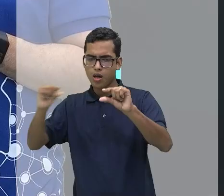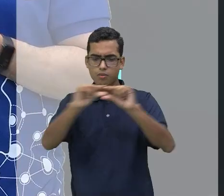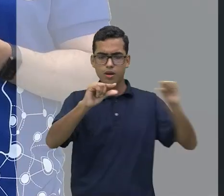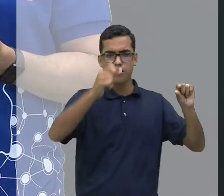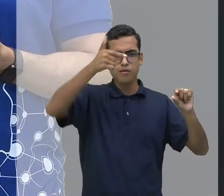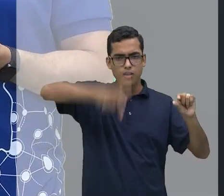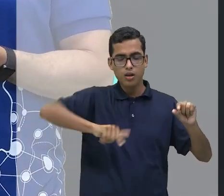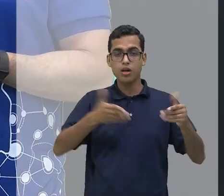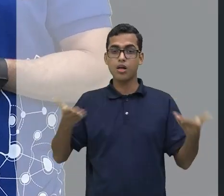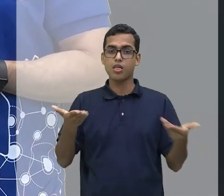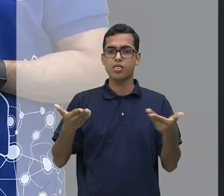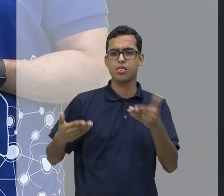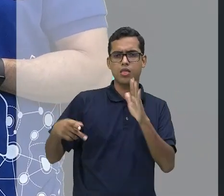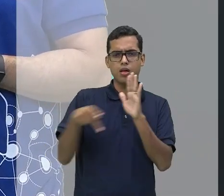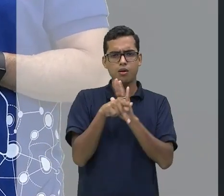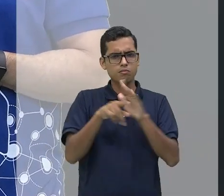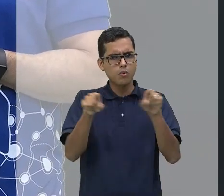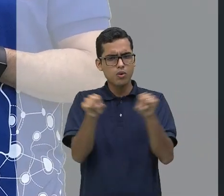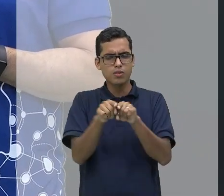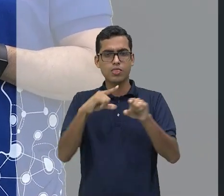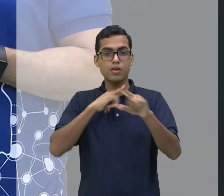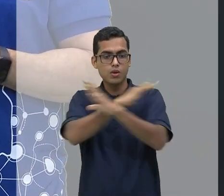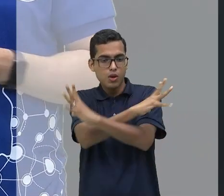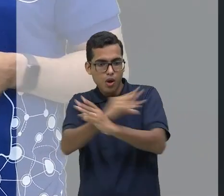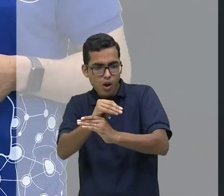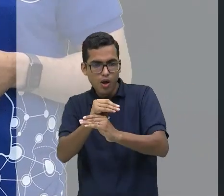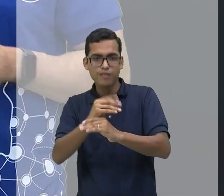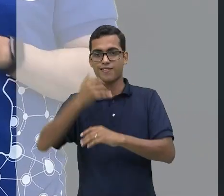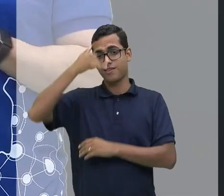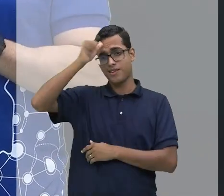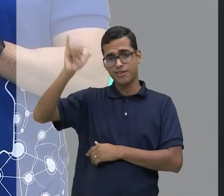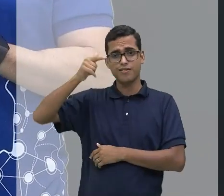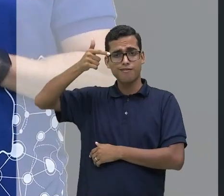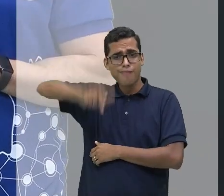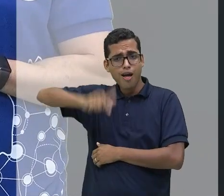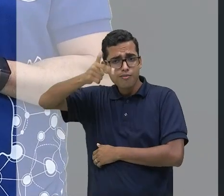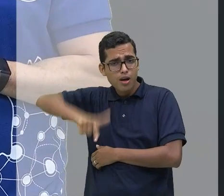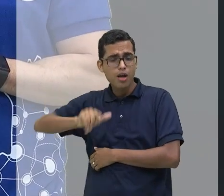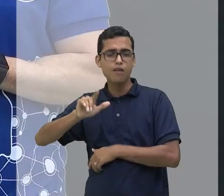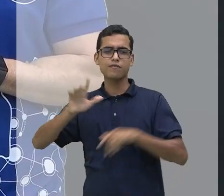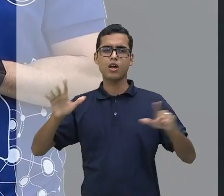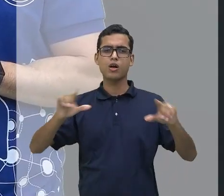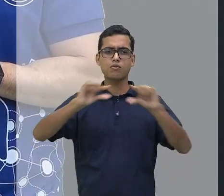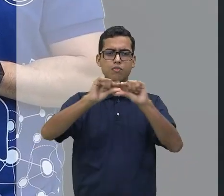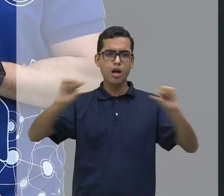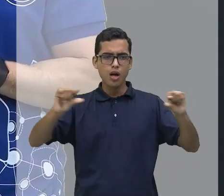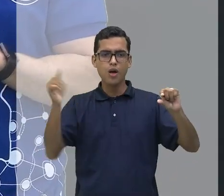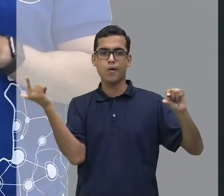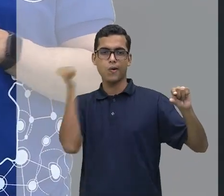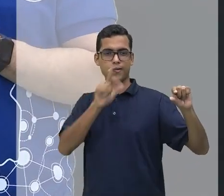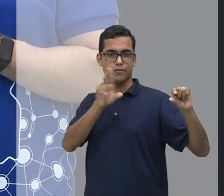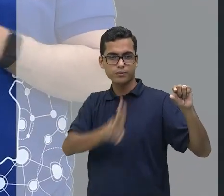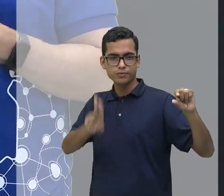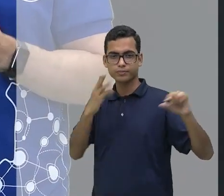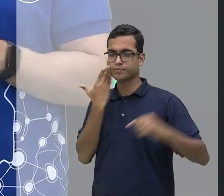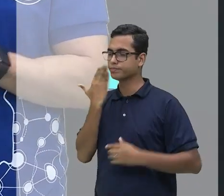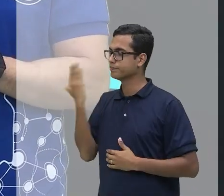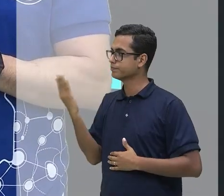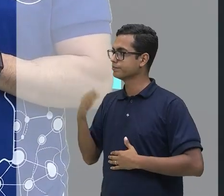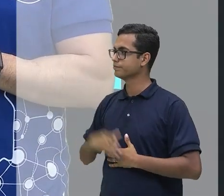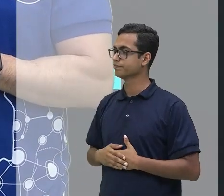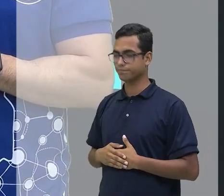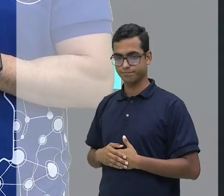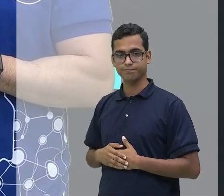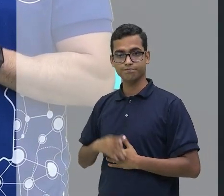conjunção, eu vou evitar essa repetição desnecessária, ficando he is rich, but he is, né, eu poderia continuar